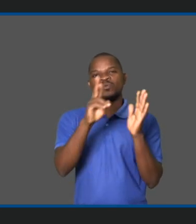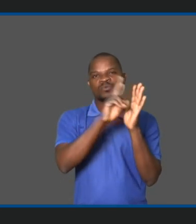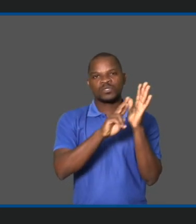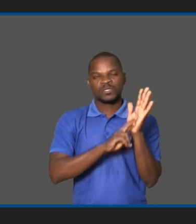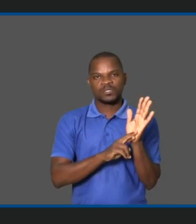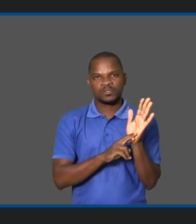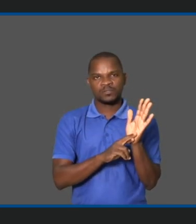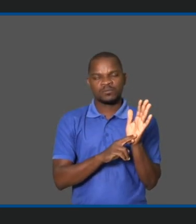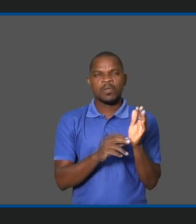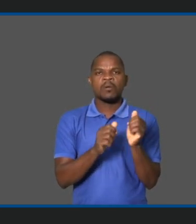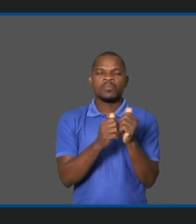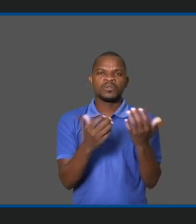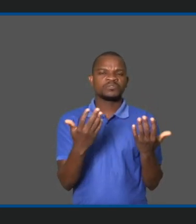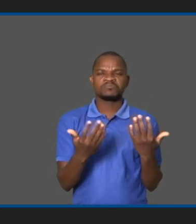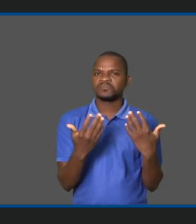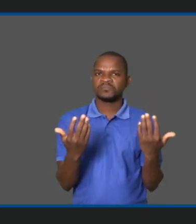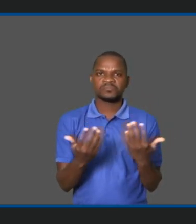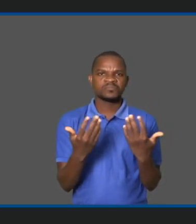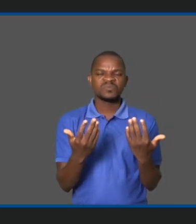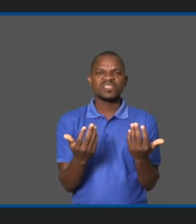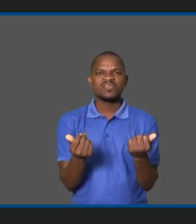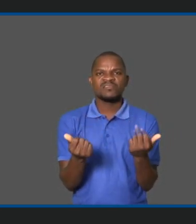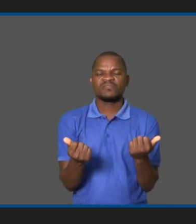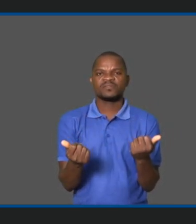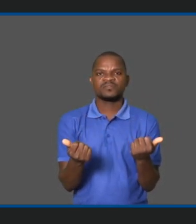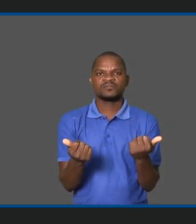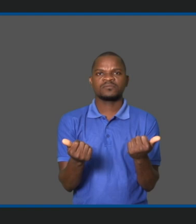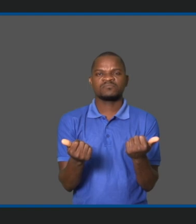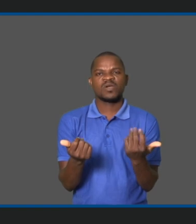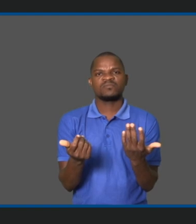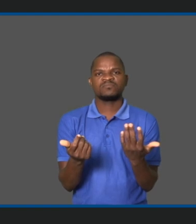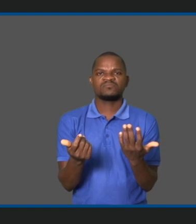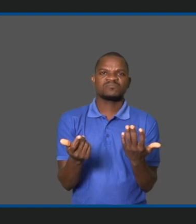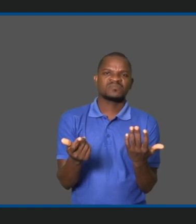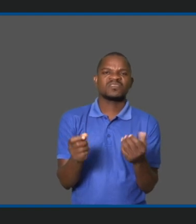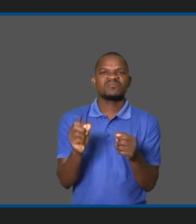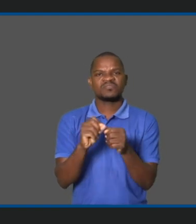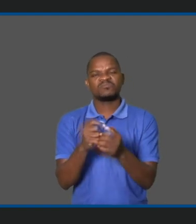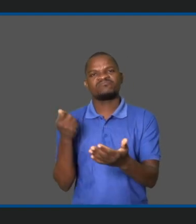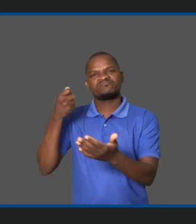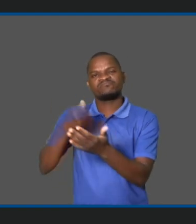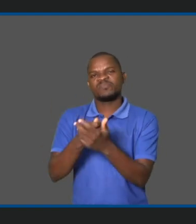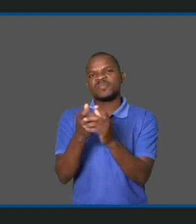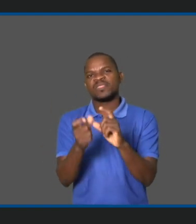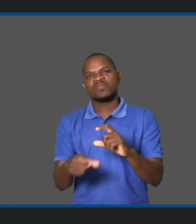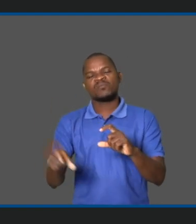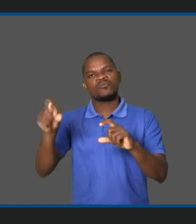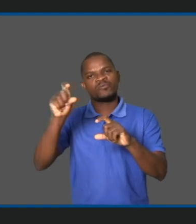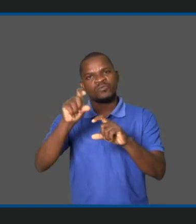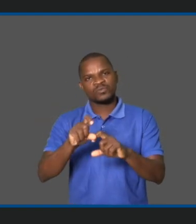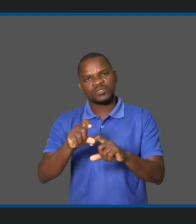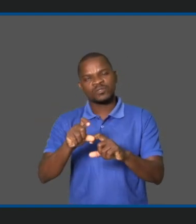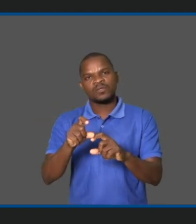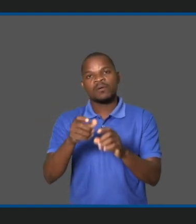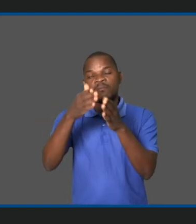sancionadas noutros moldes, como multa, as pessoas que abriram as baracas podiam ser multadas, mas não. Então, não é